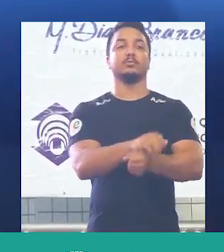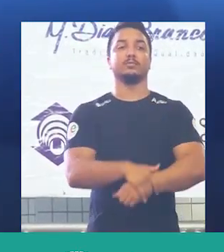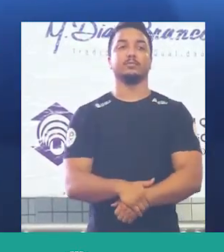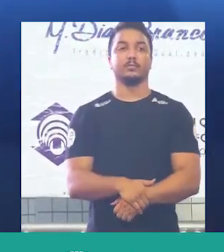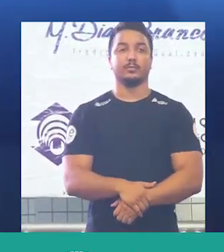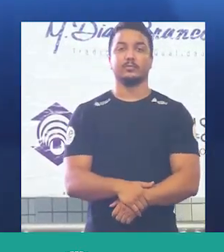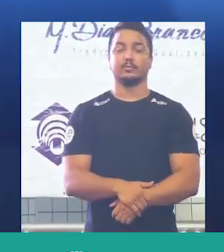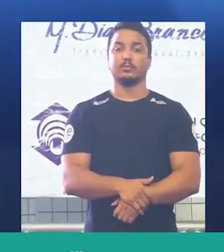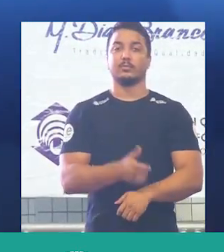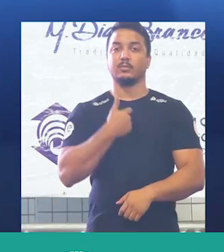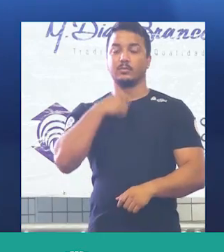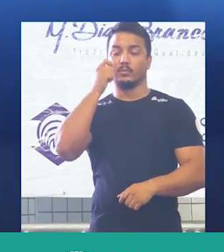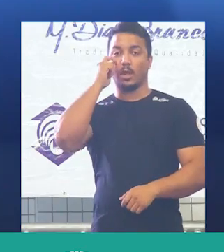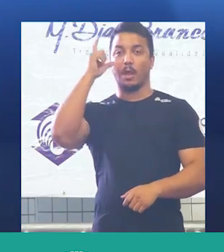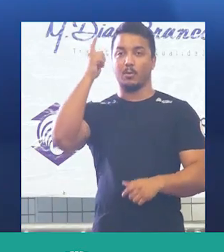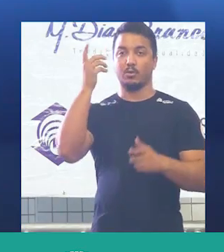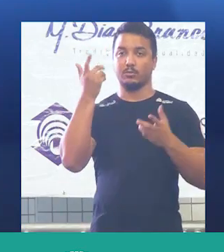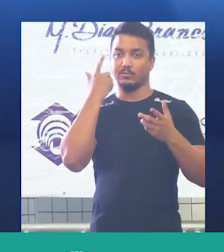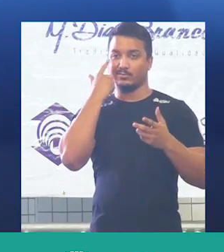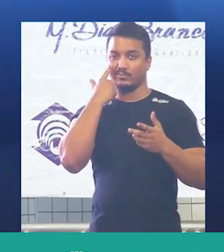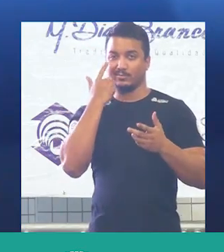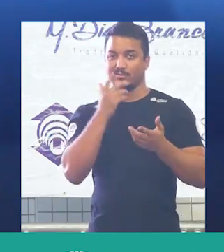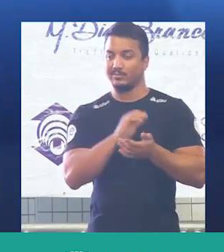Pronto. Pode abrir os olhos agora.